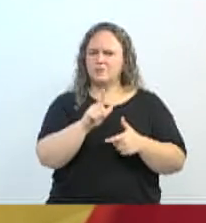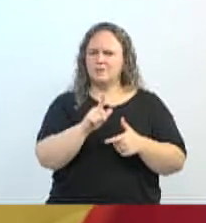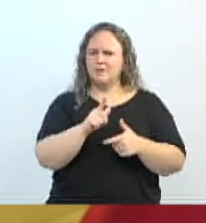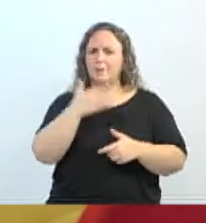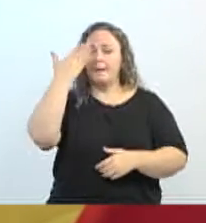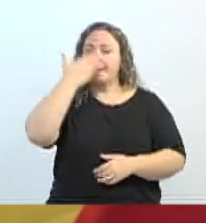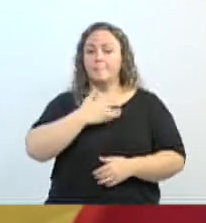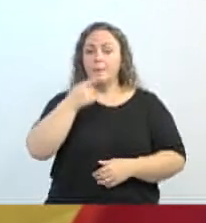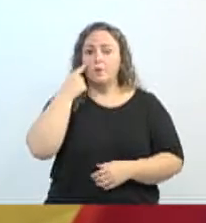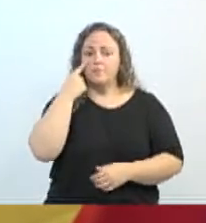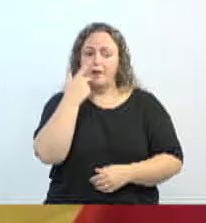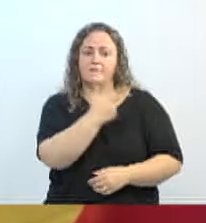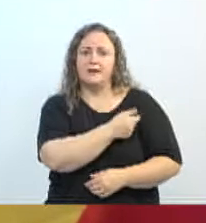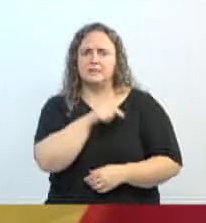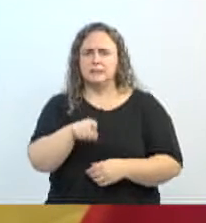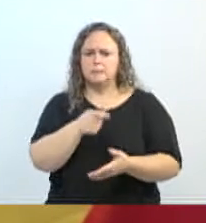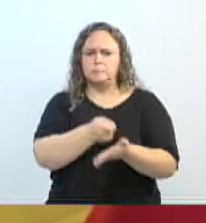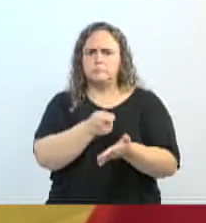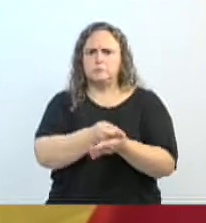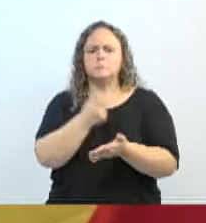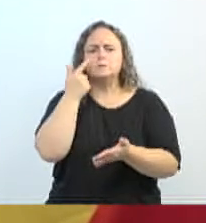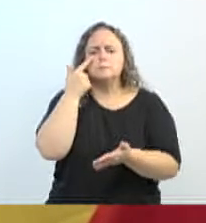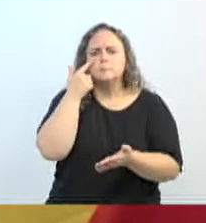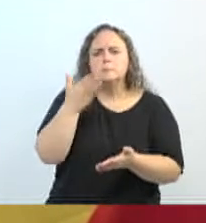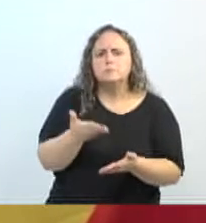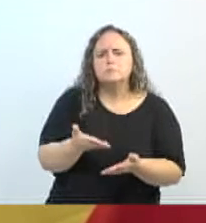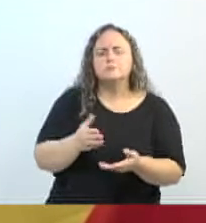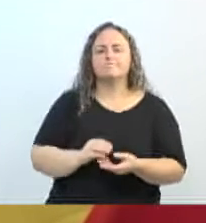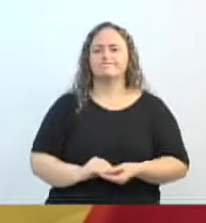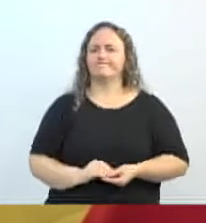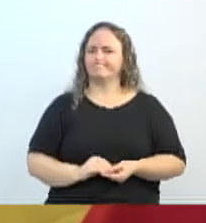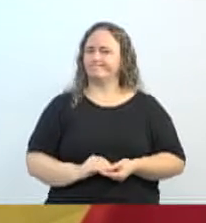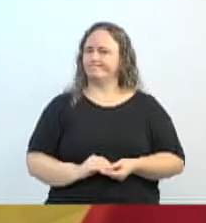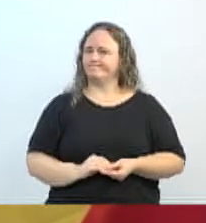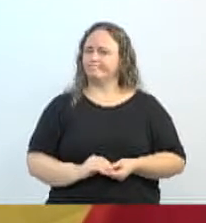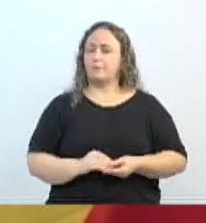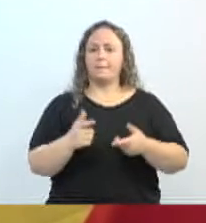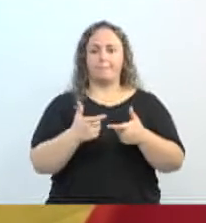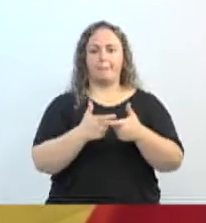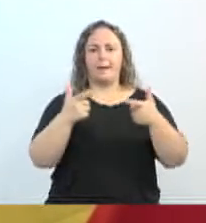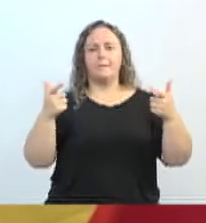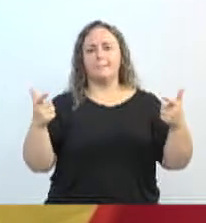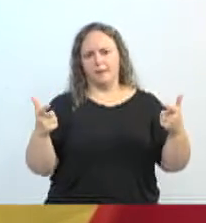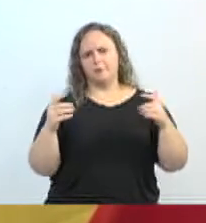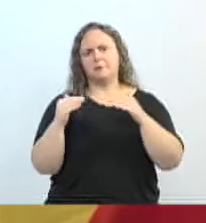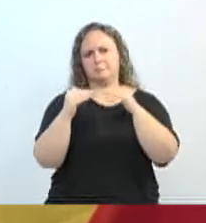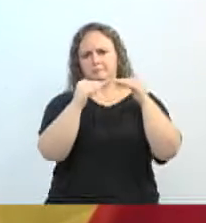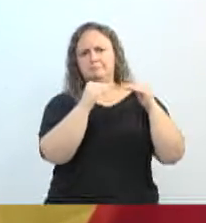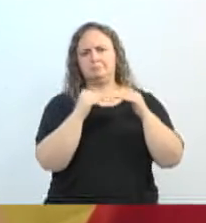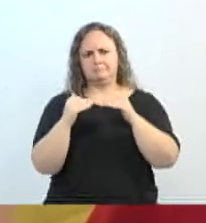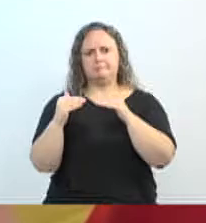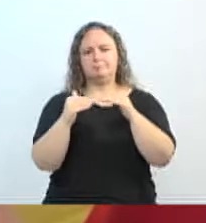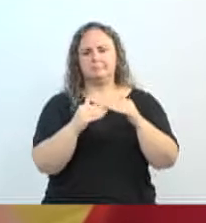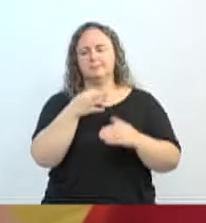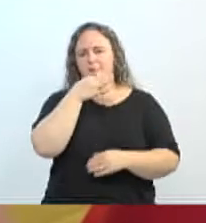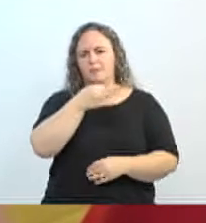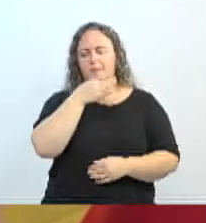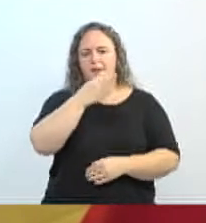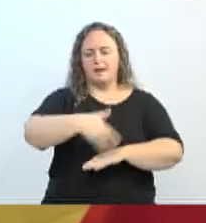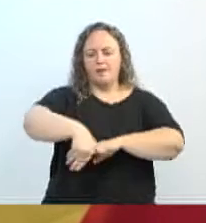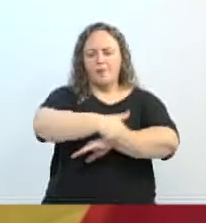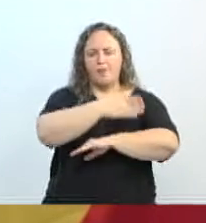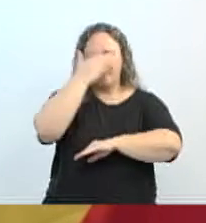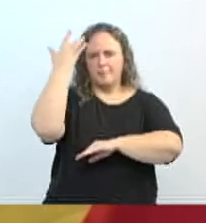forçada, coisa que a maioria das pessoas concorda, porque essa é a opinião que a gente tem ouvido nas ruas, e, por outro